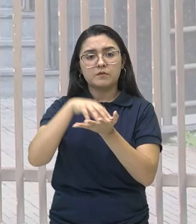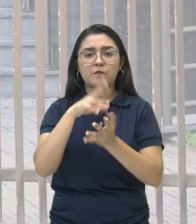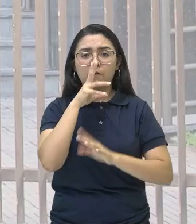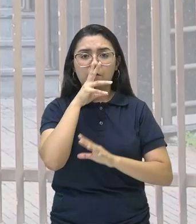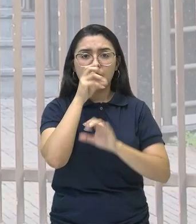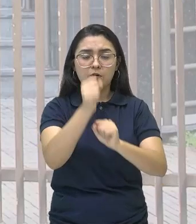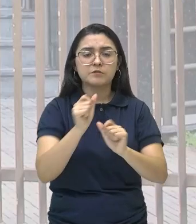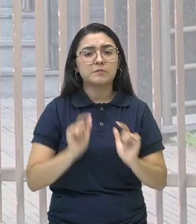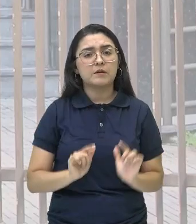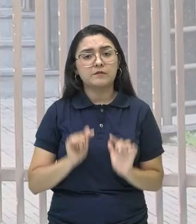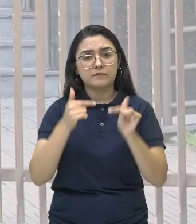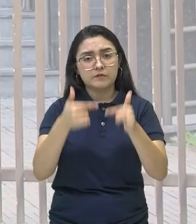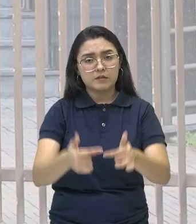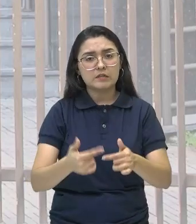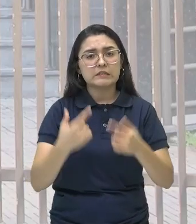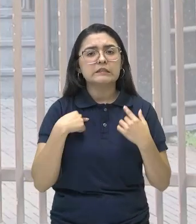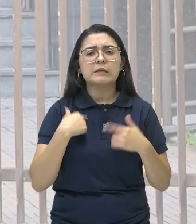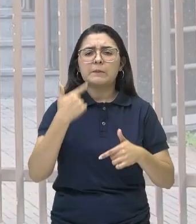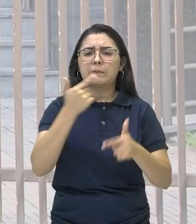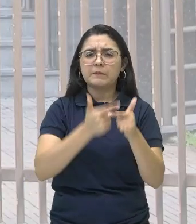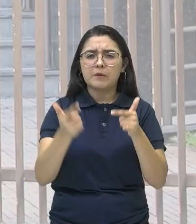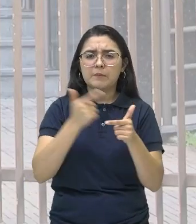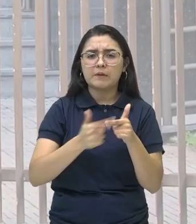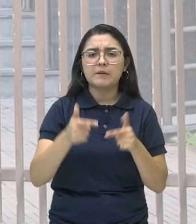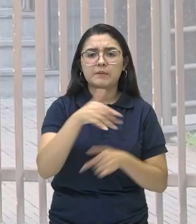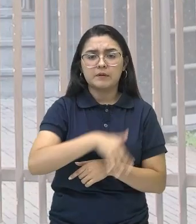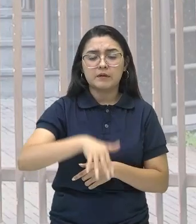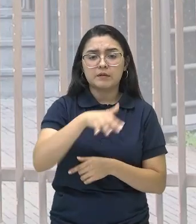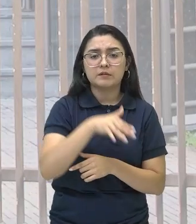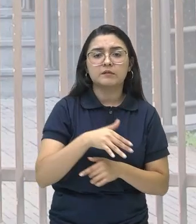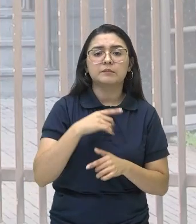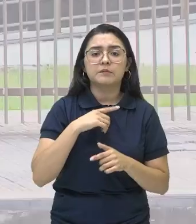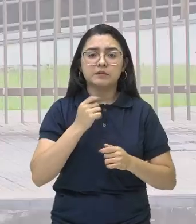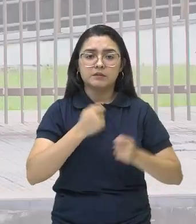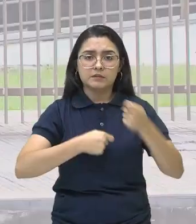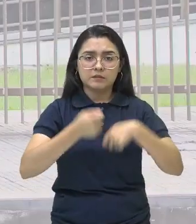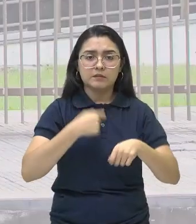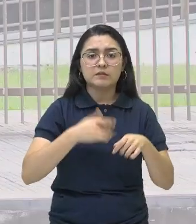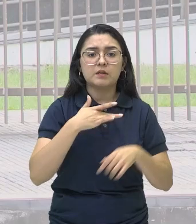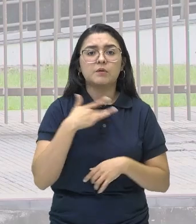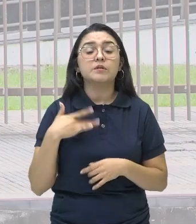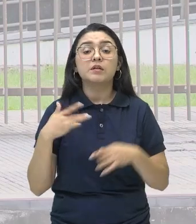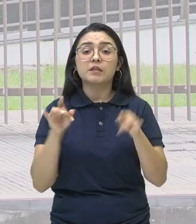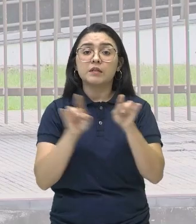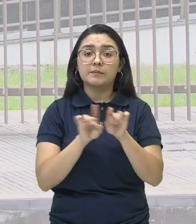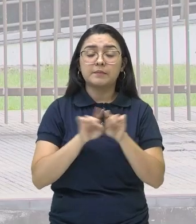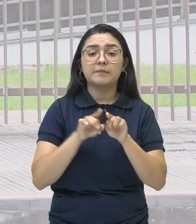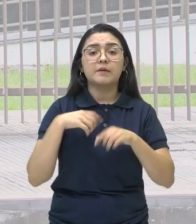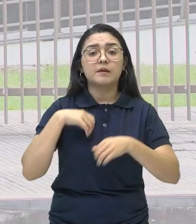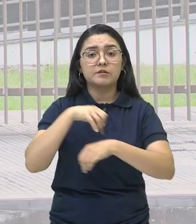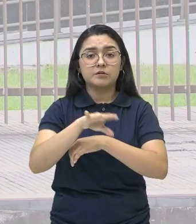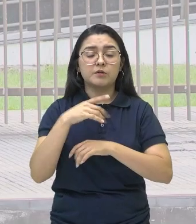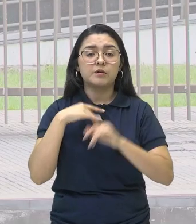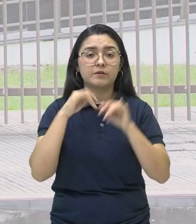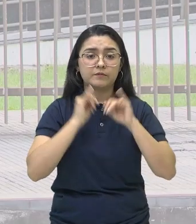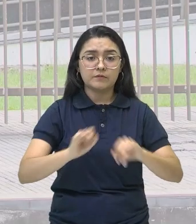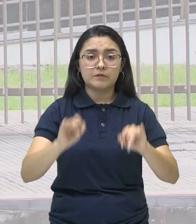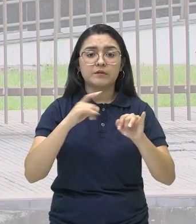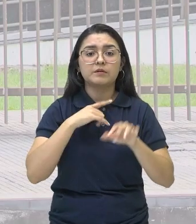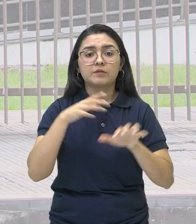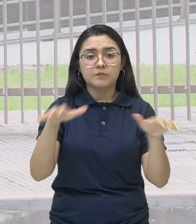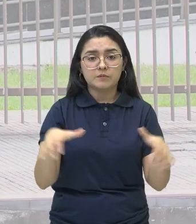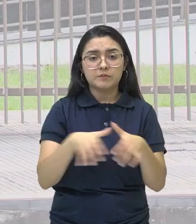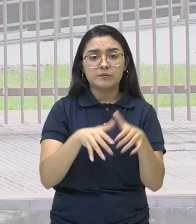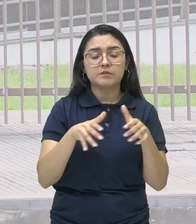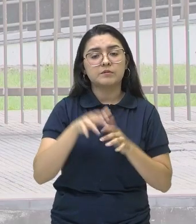para enfrentar crises sanitárias e econômicas. Este é o recado para a força